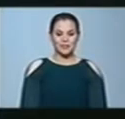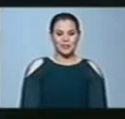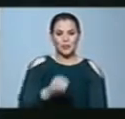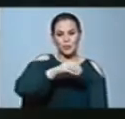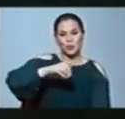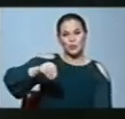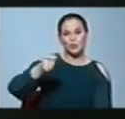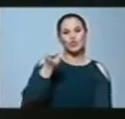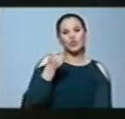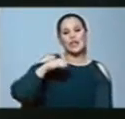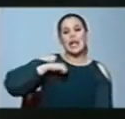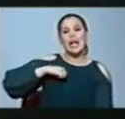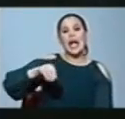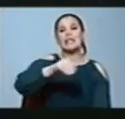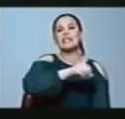nela